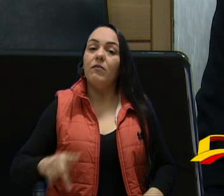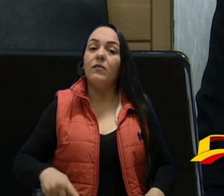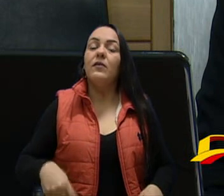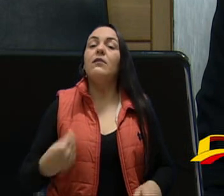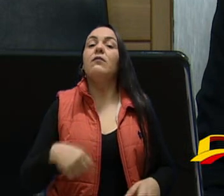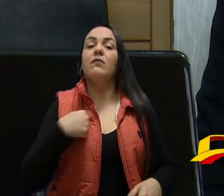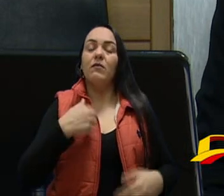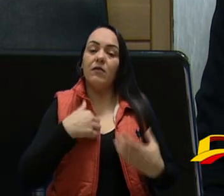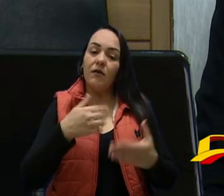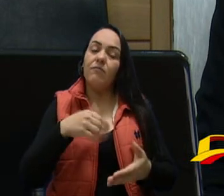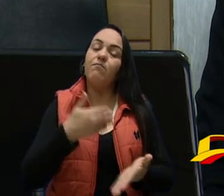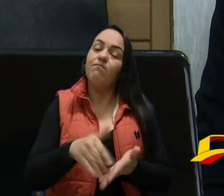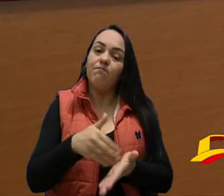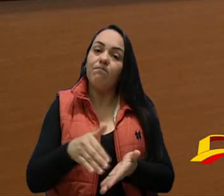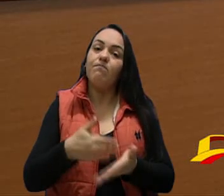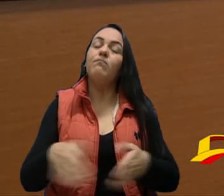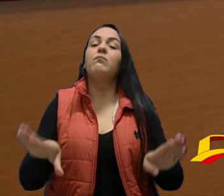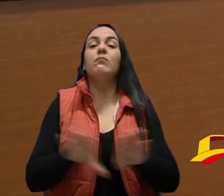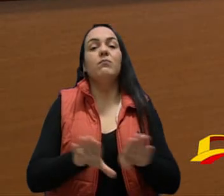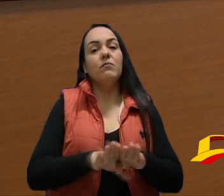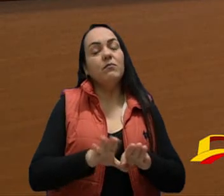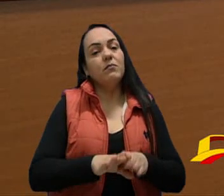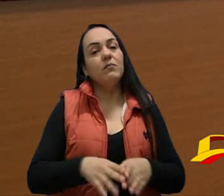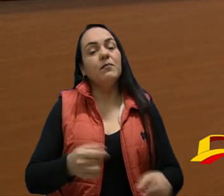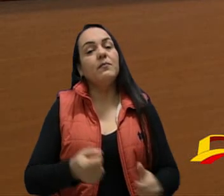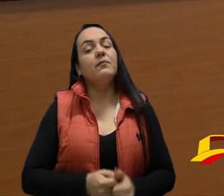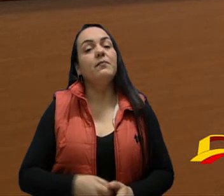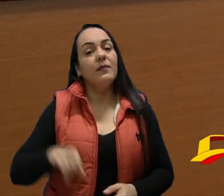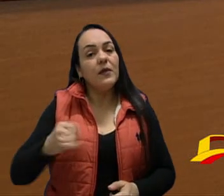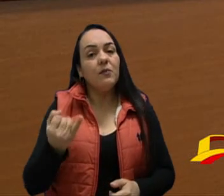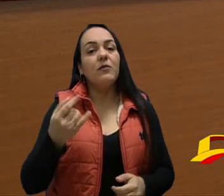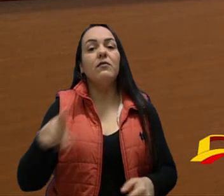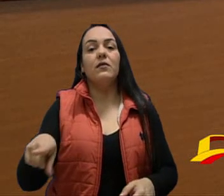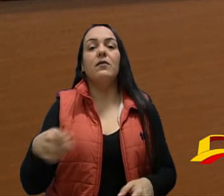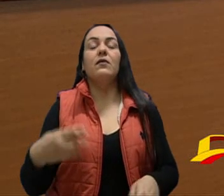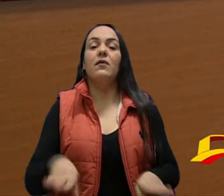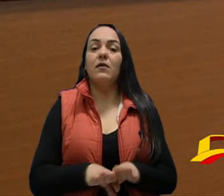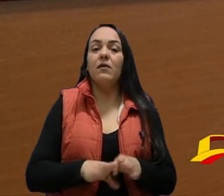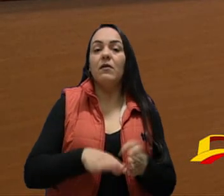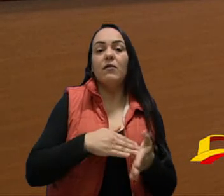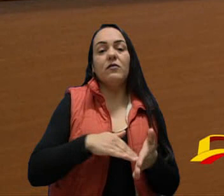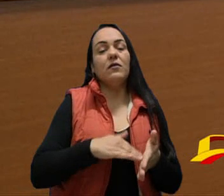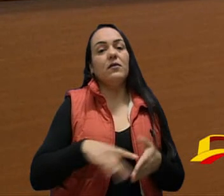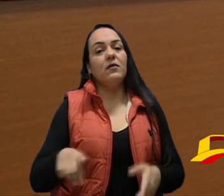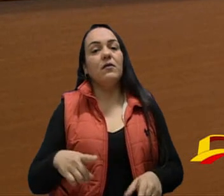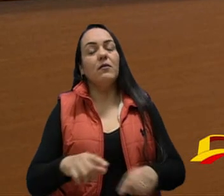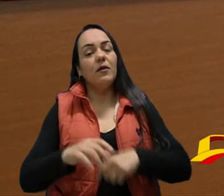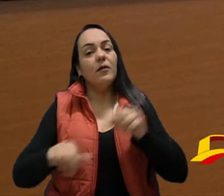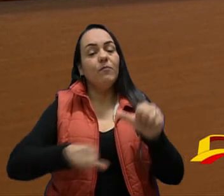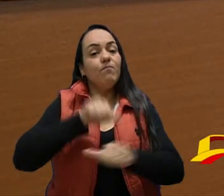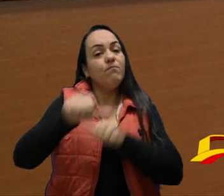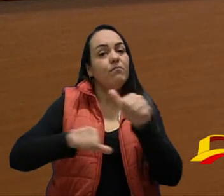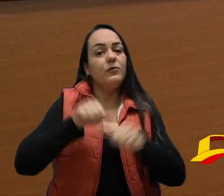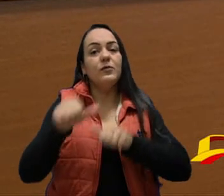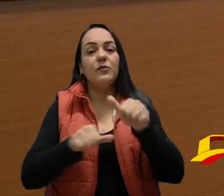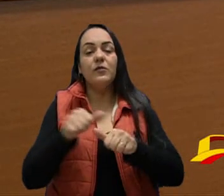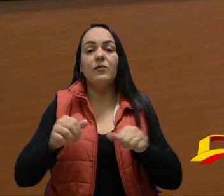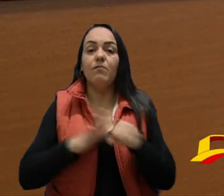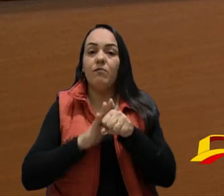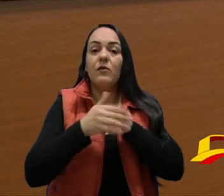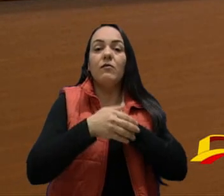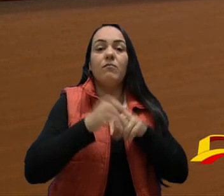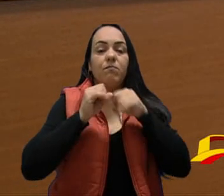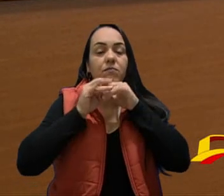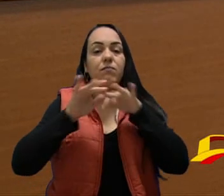tenho que sair também para lembrar doutor ademir aqui e a coisa mudou um pouco rumo mas o que eu vou falar ainda com relação